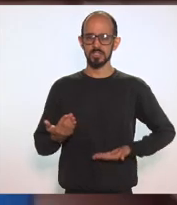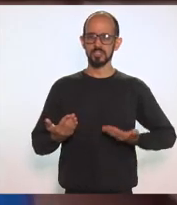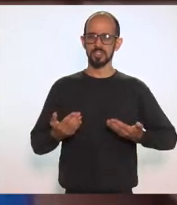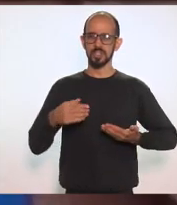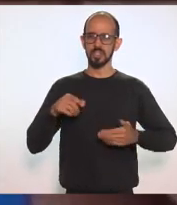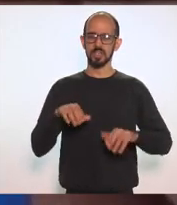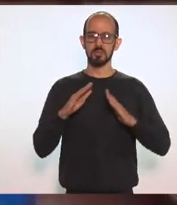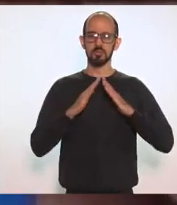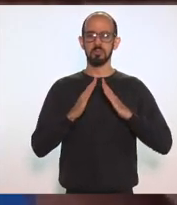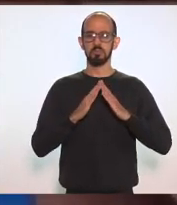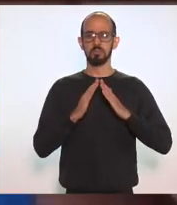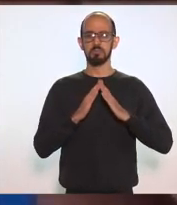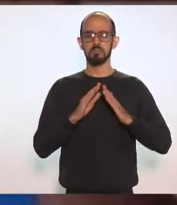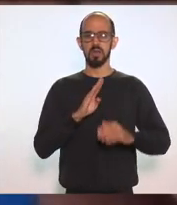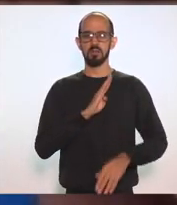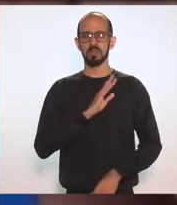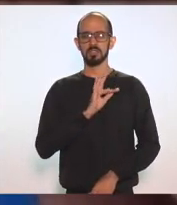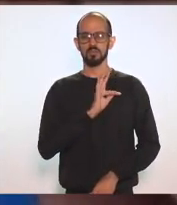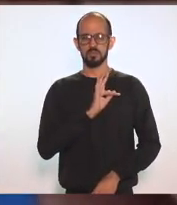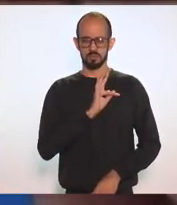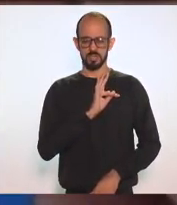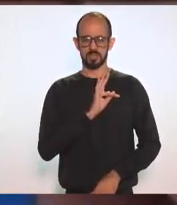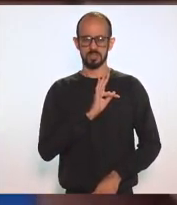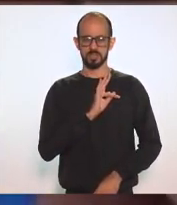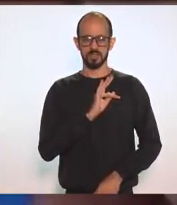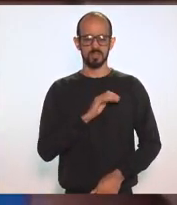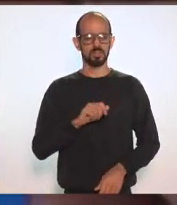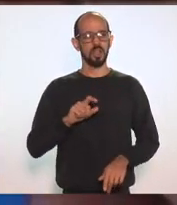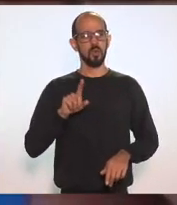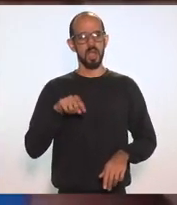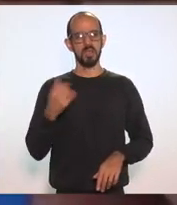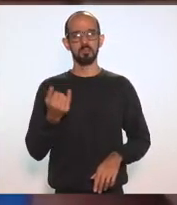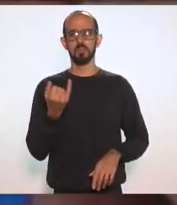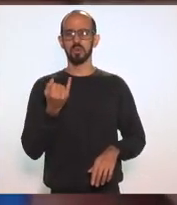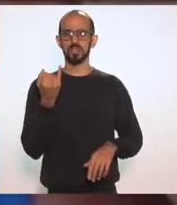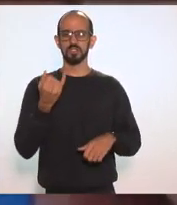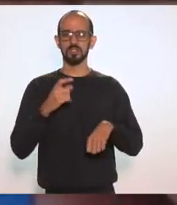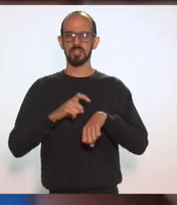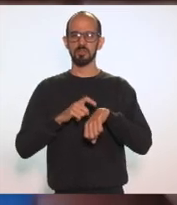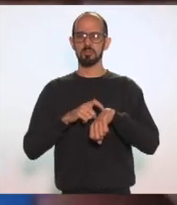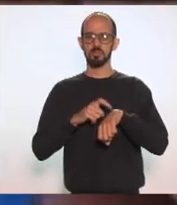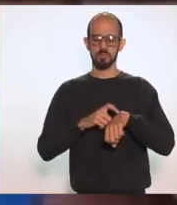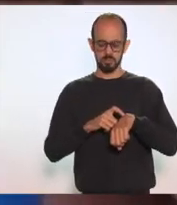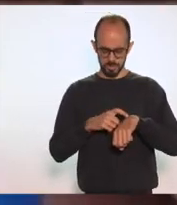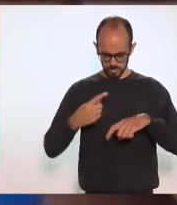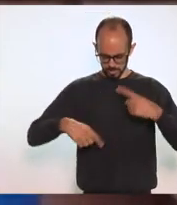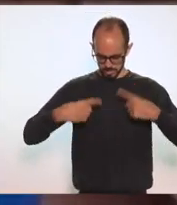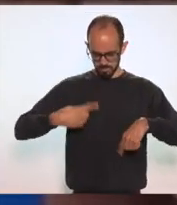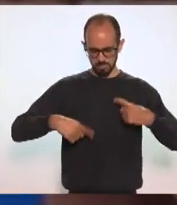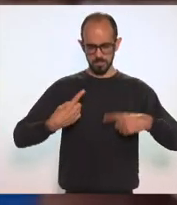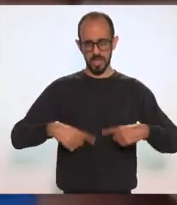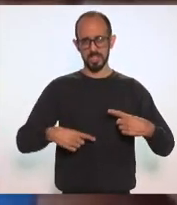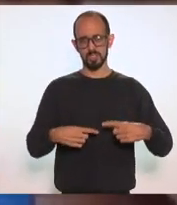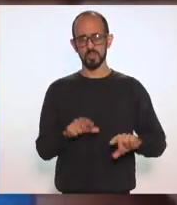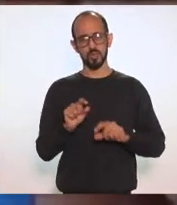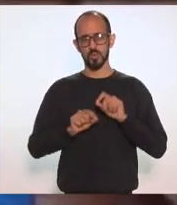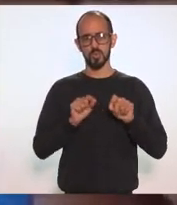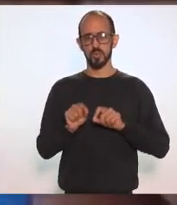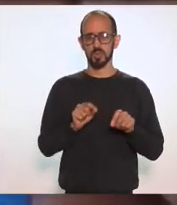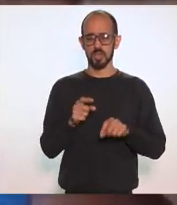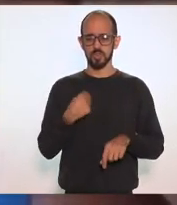do interior do estado do Rio de Janeiro. Então, a importância nesse momento do debate, né, dos nossos municípios,